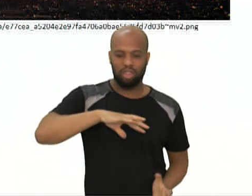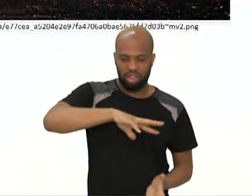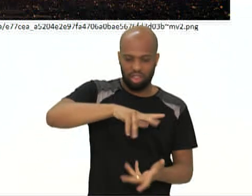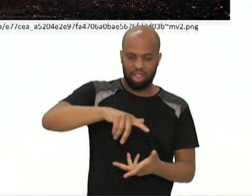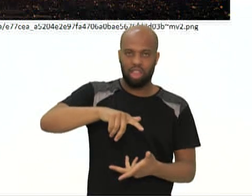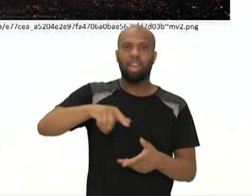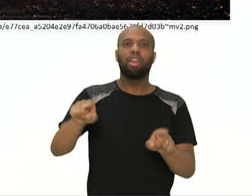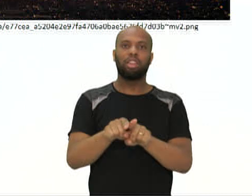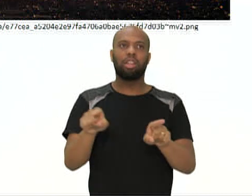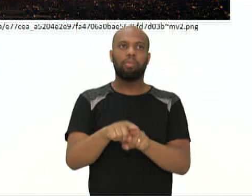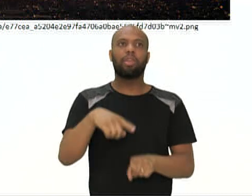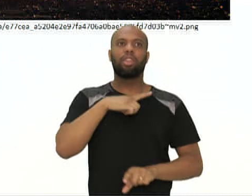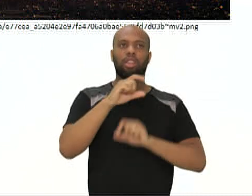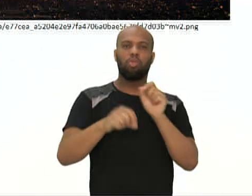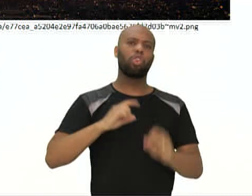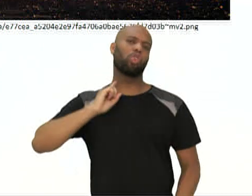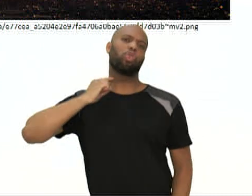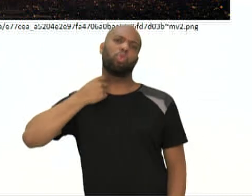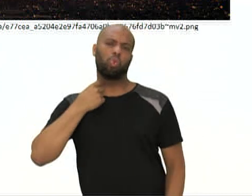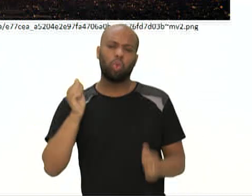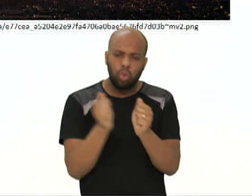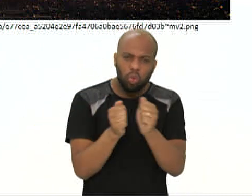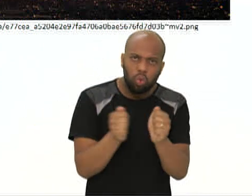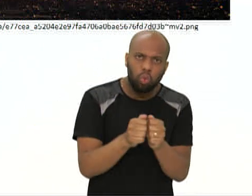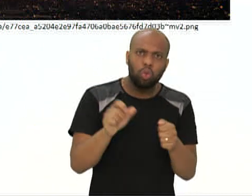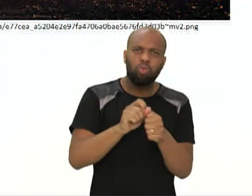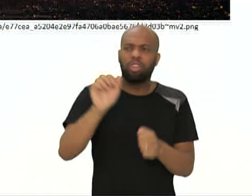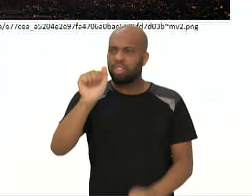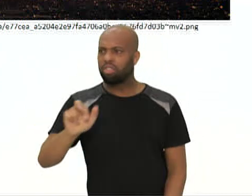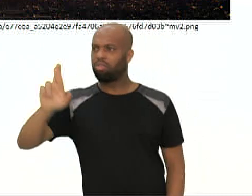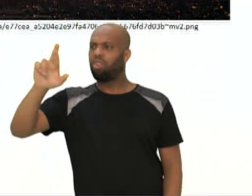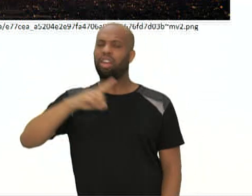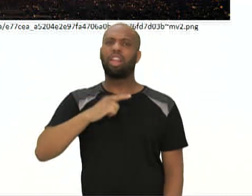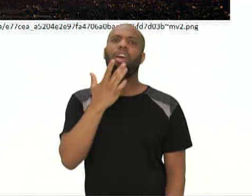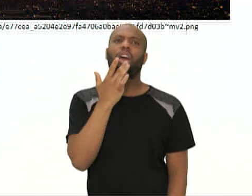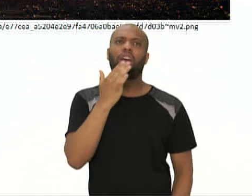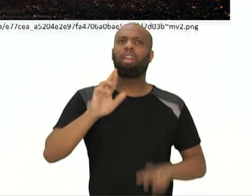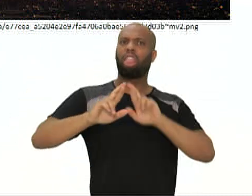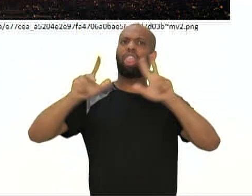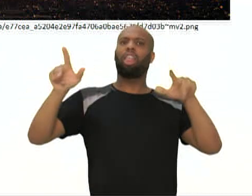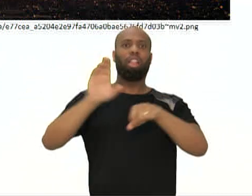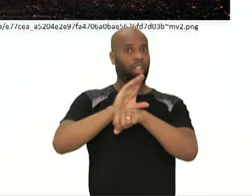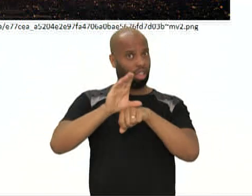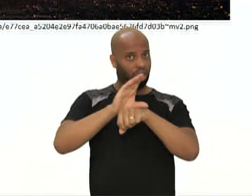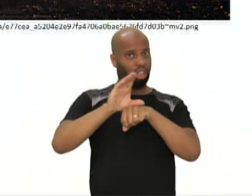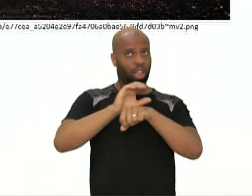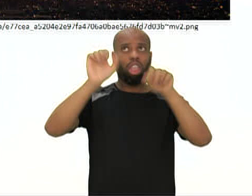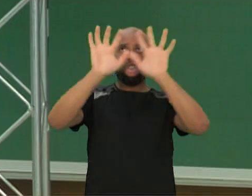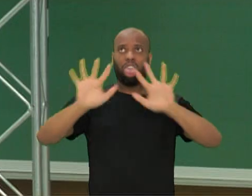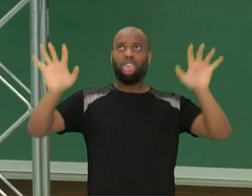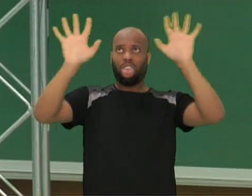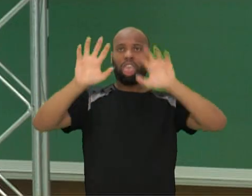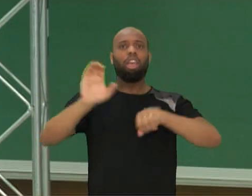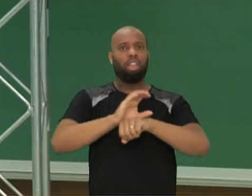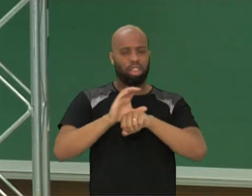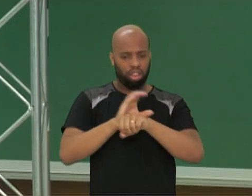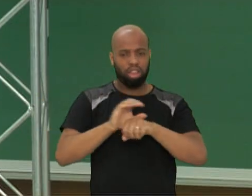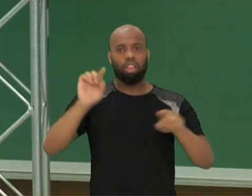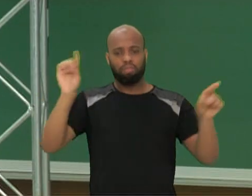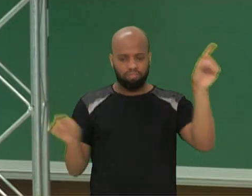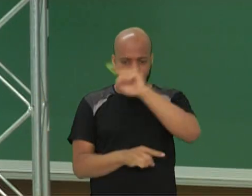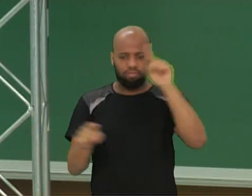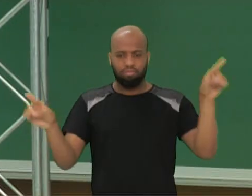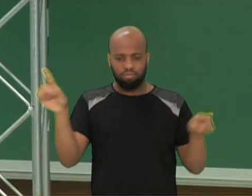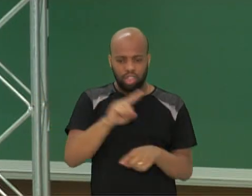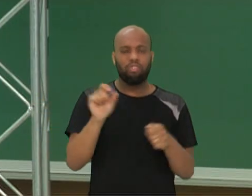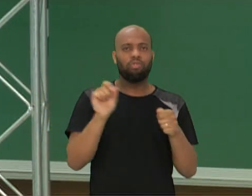uma grande concentração de poluentes que deixa o ar com uma coloração acinzentada. Então, quando a gente fala na inversão térmica,